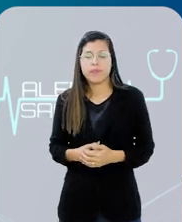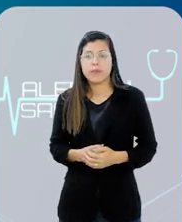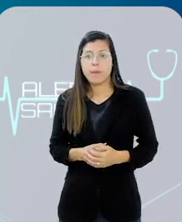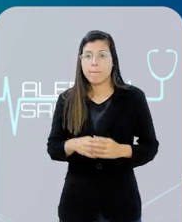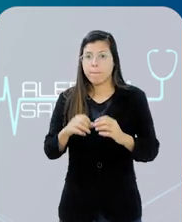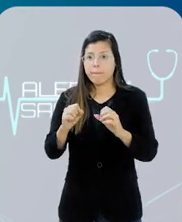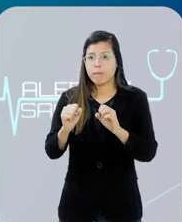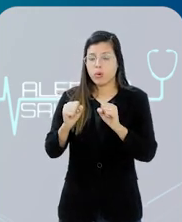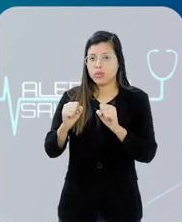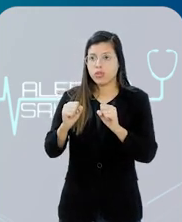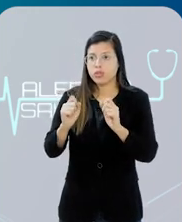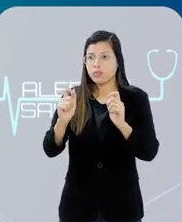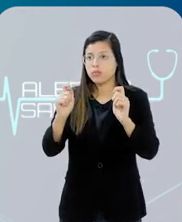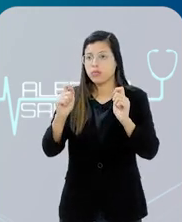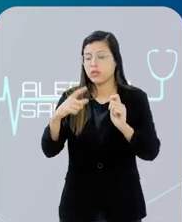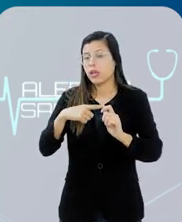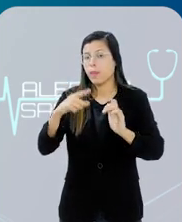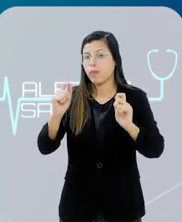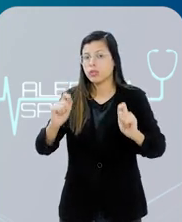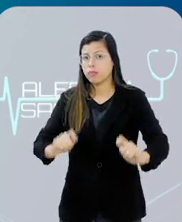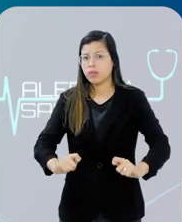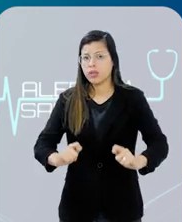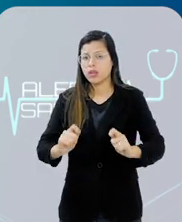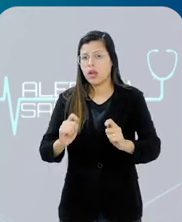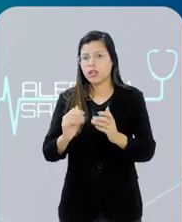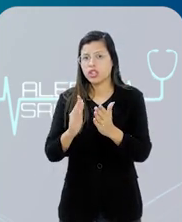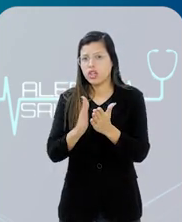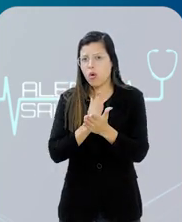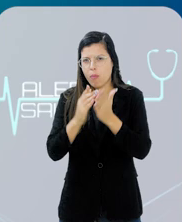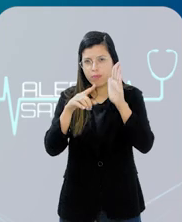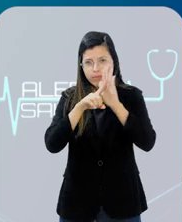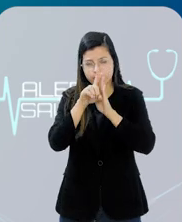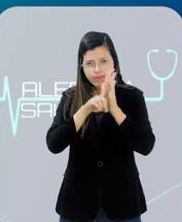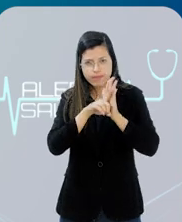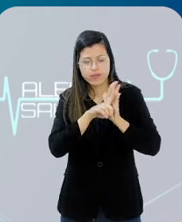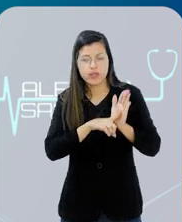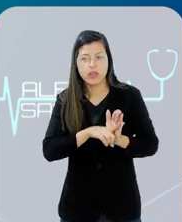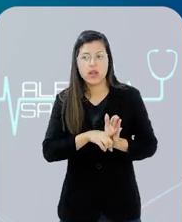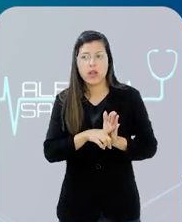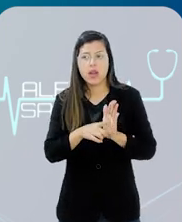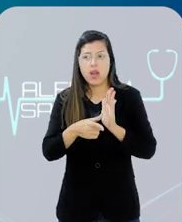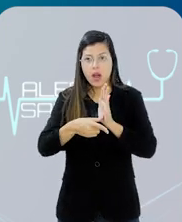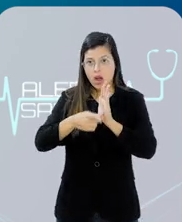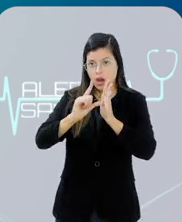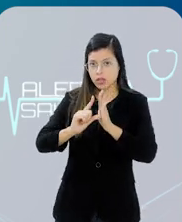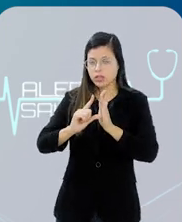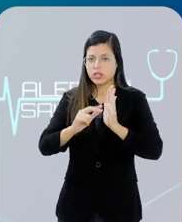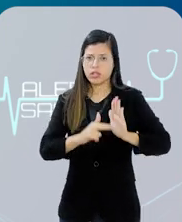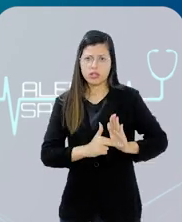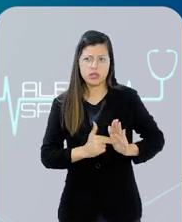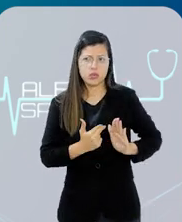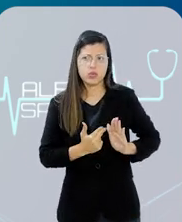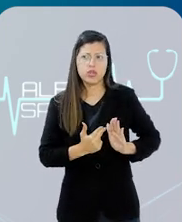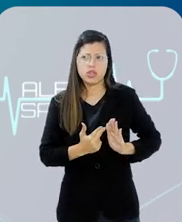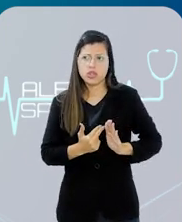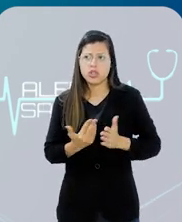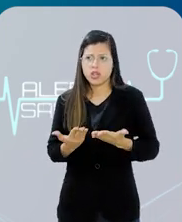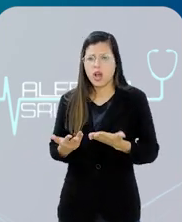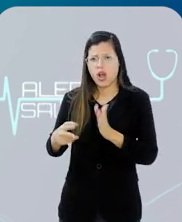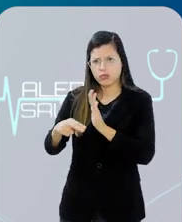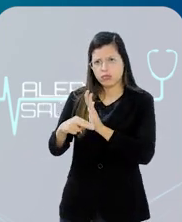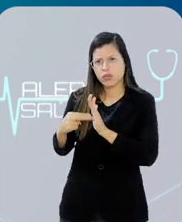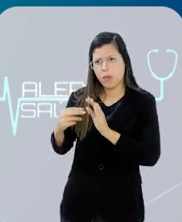você podendo ter a possibilidade de algum diagnóstico já no momento anterior à cirurgia, é evidente que a cirurgia